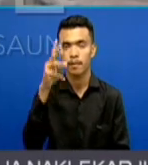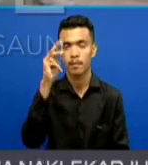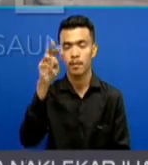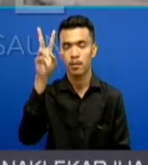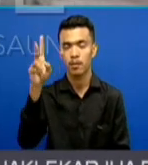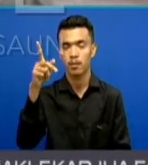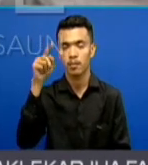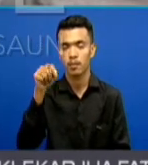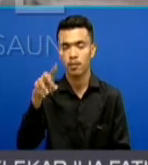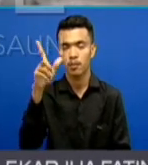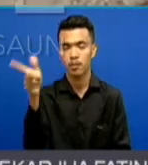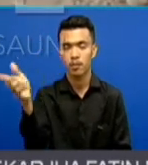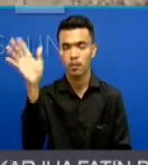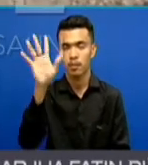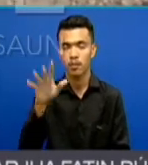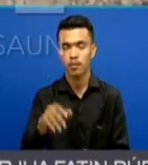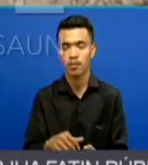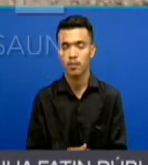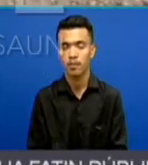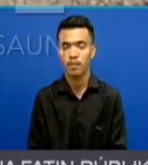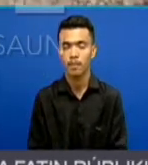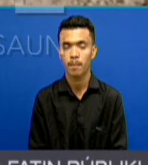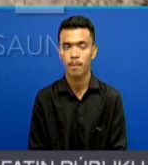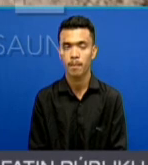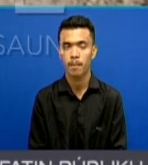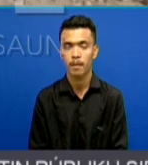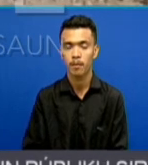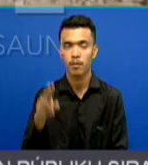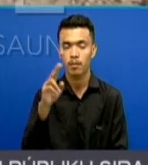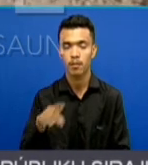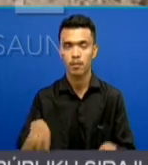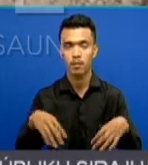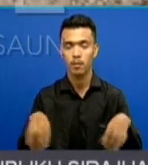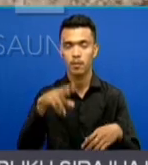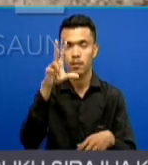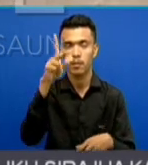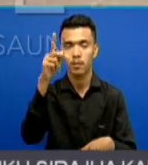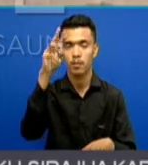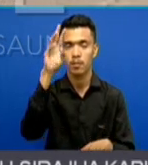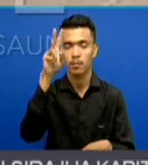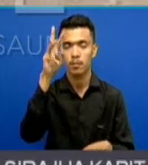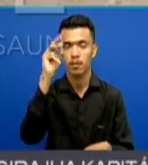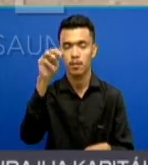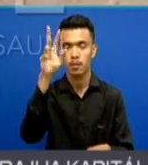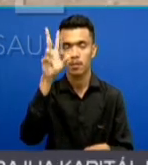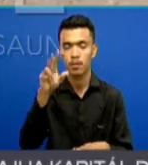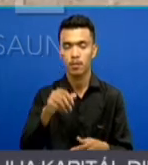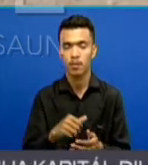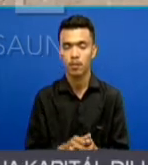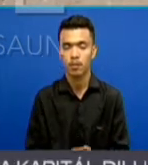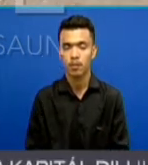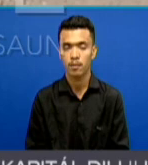rua, ponto, lima, nulo. Macaloso Unipessoal LDA, cair quilômetro tolo, no Putra Baucau Unipessoal